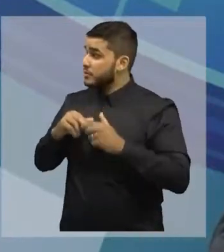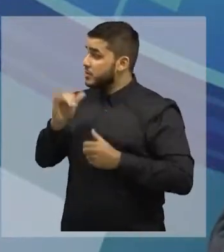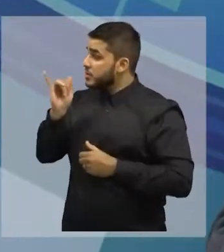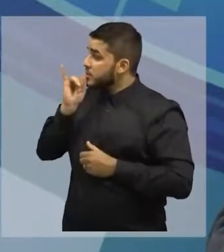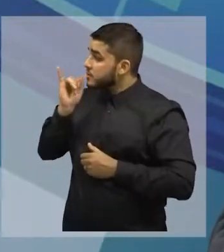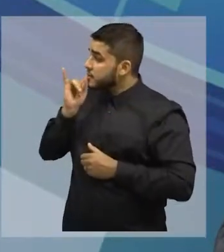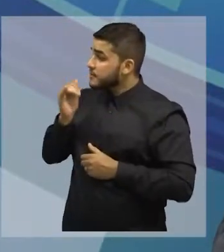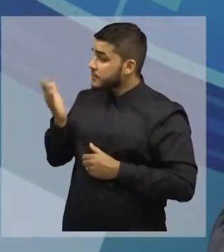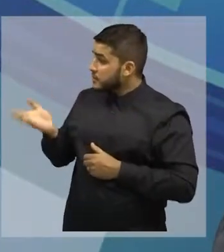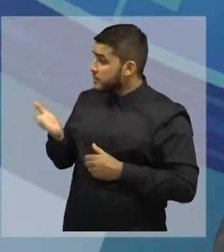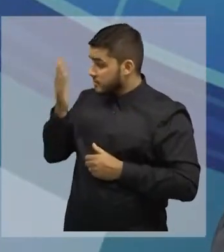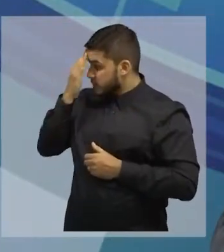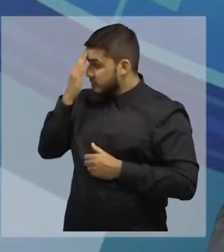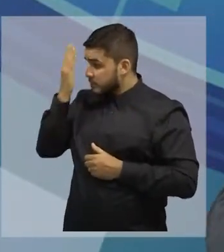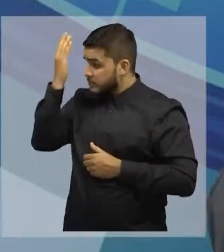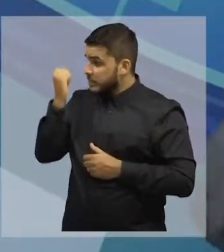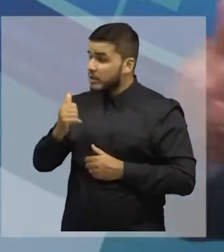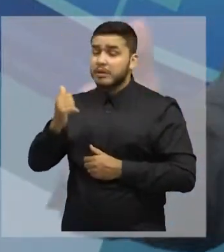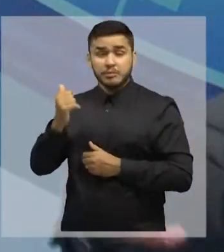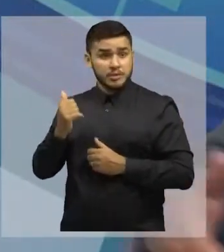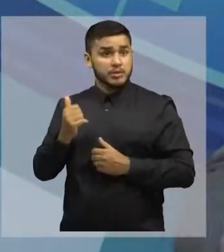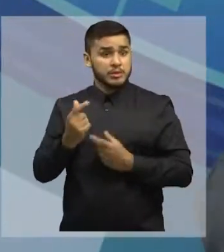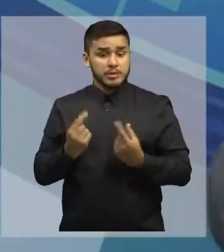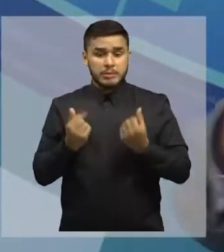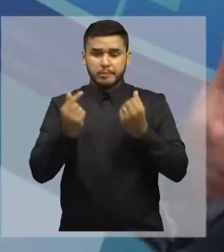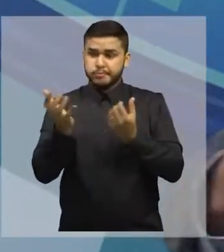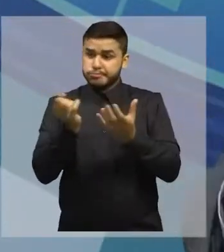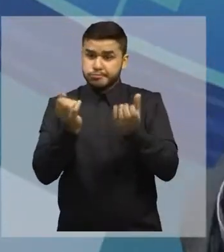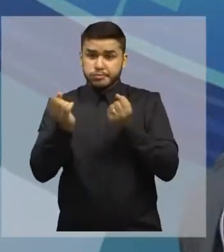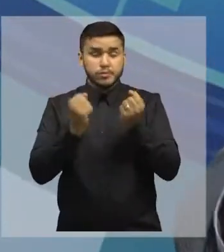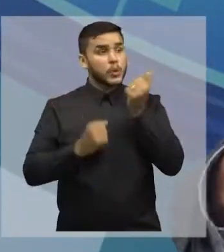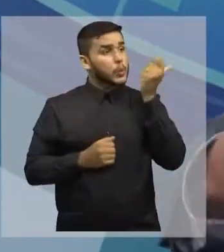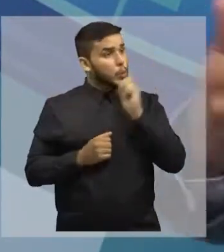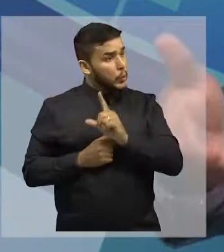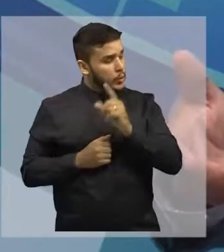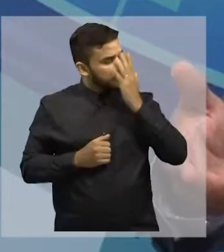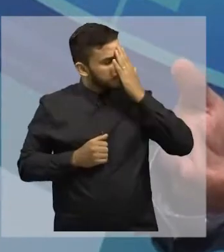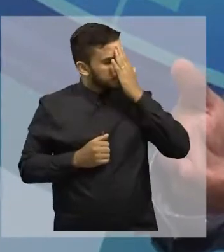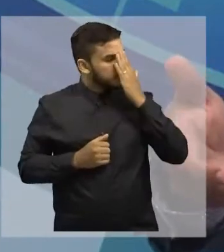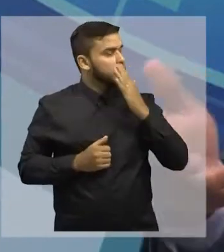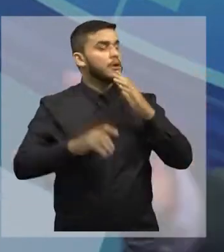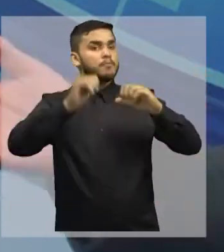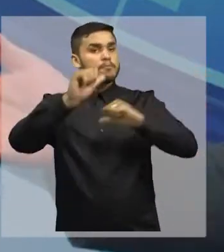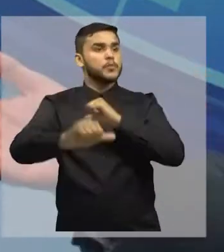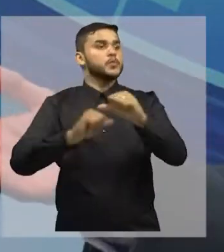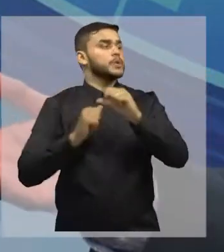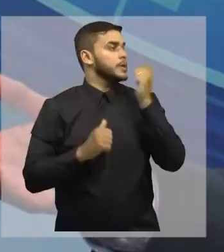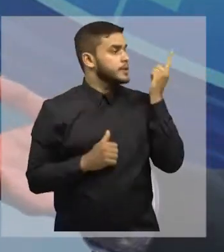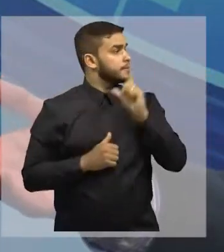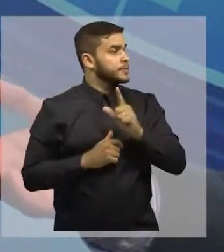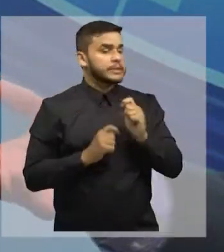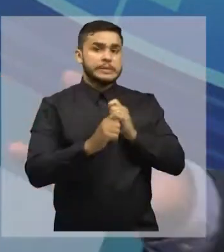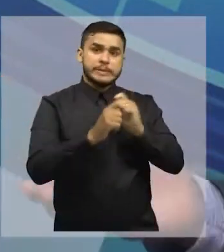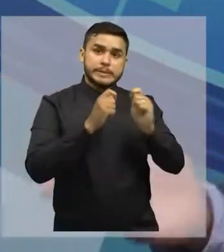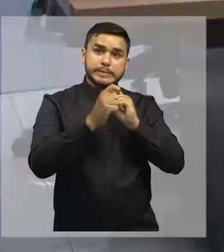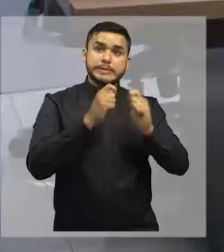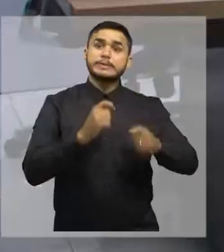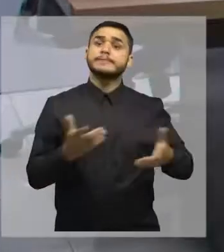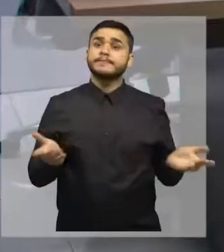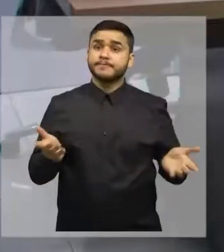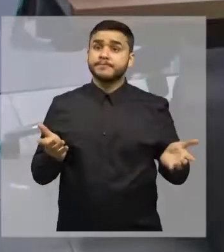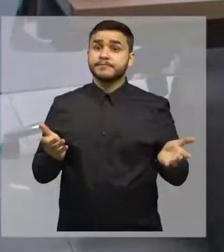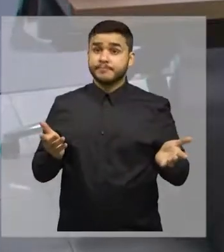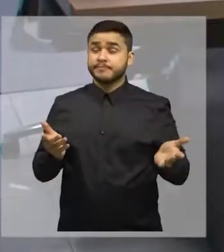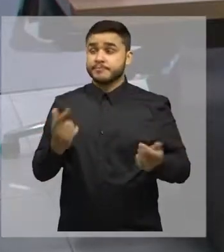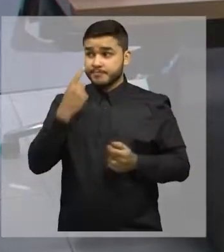é recursos externos que precisam ser, né, coletados para que você possa colocar isso. Tudo isso é negociação. E a gente Tudo não isso é falou nem do política.